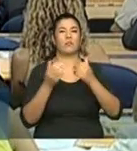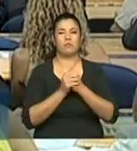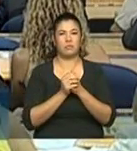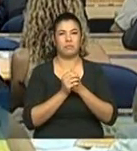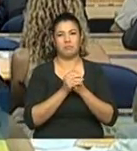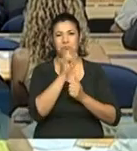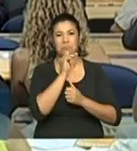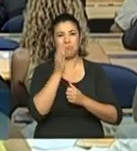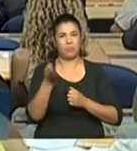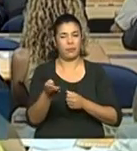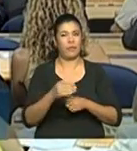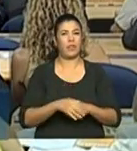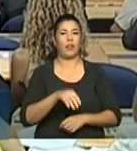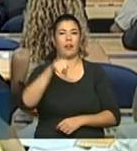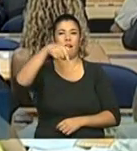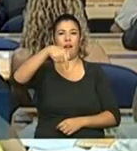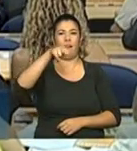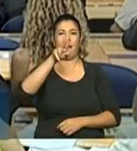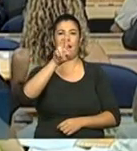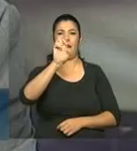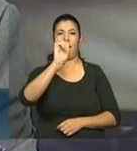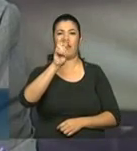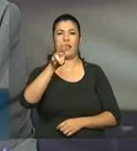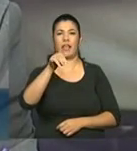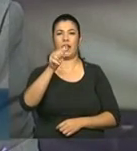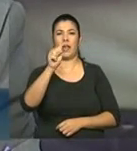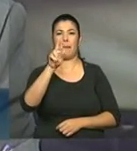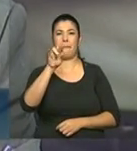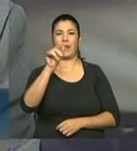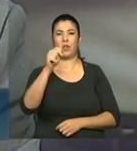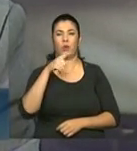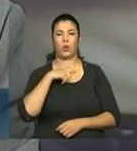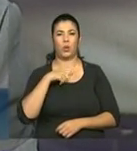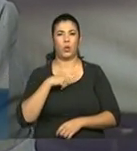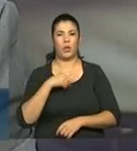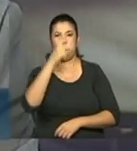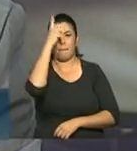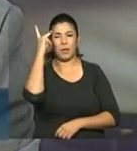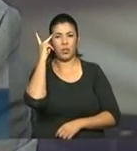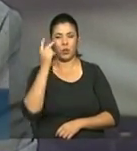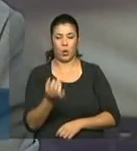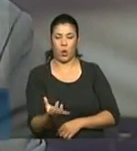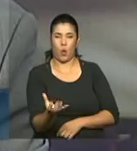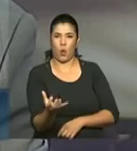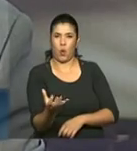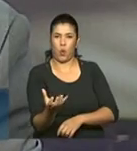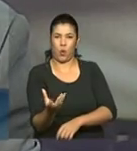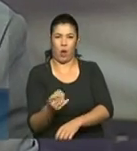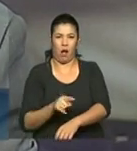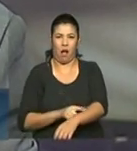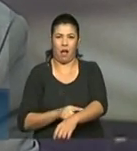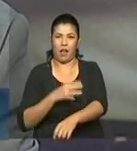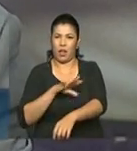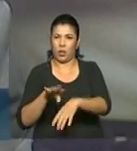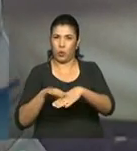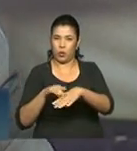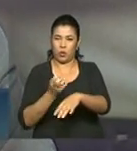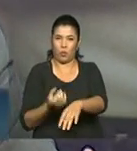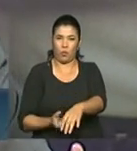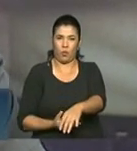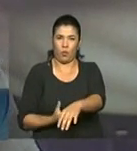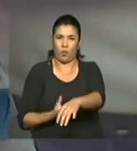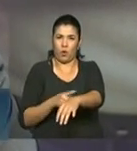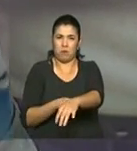né, é a queimadura, que ela não sente, encosta no calor, não, ou se corta, ou